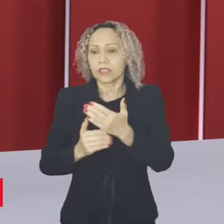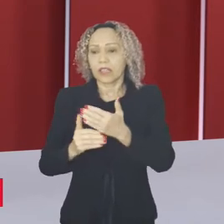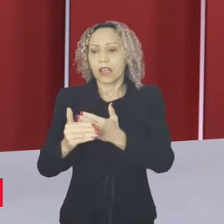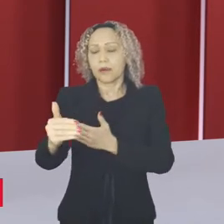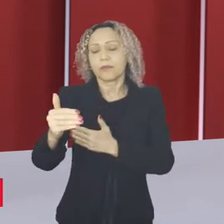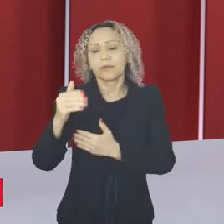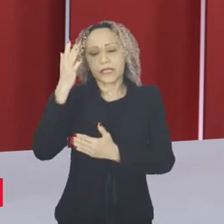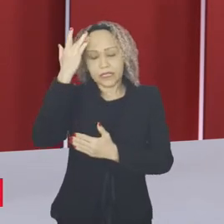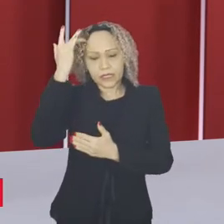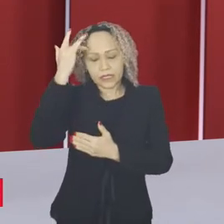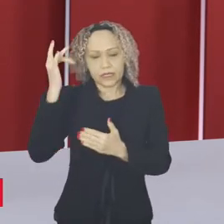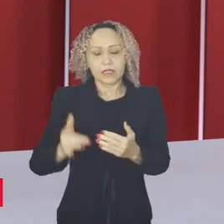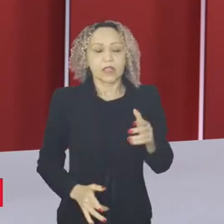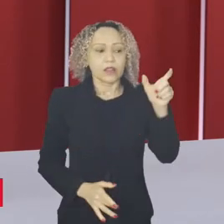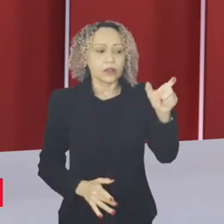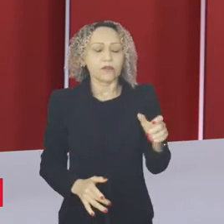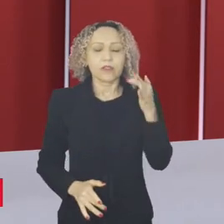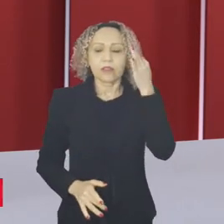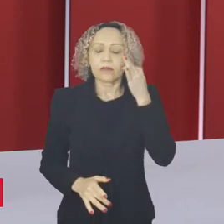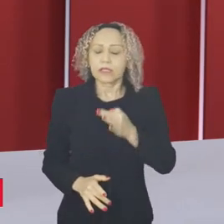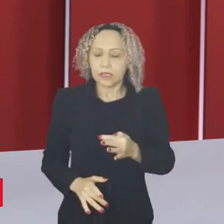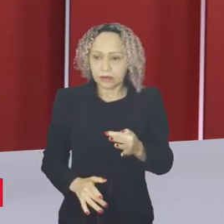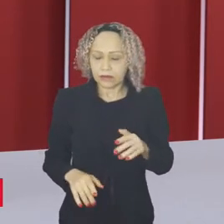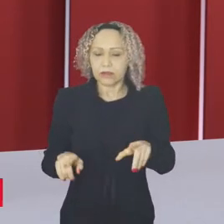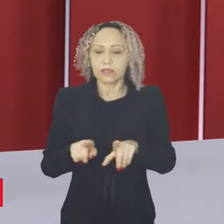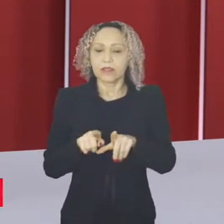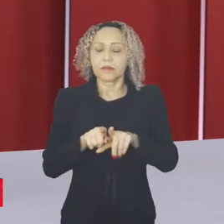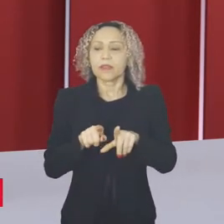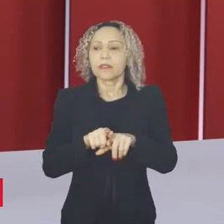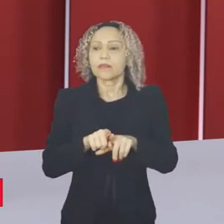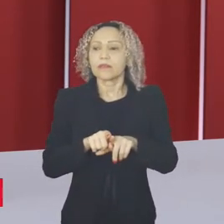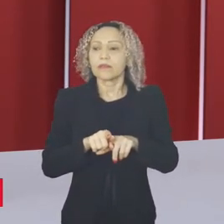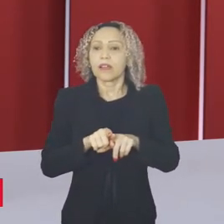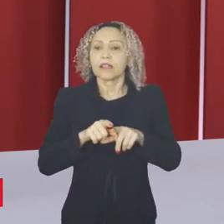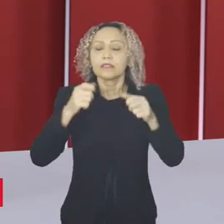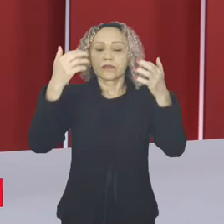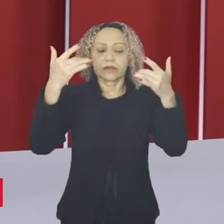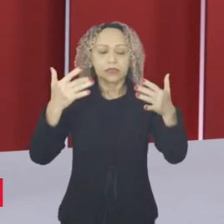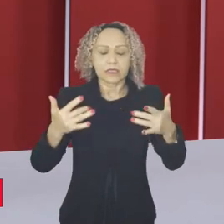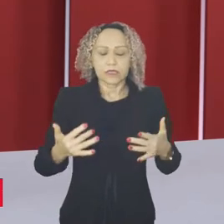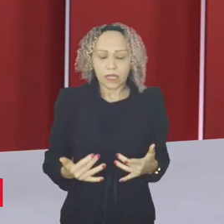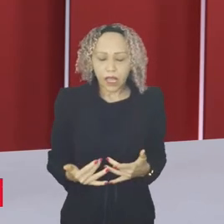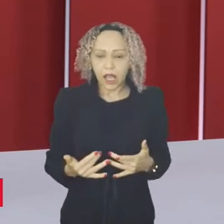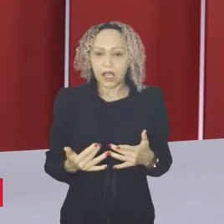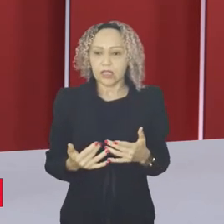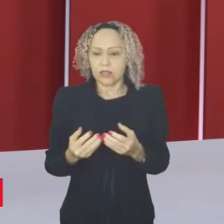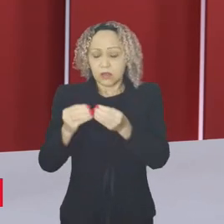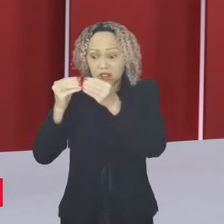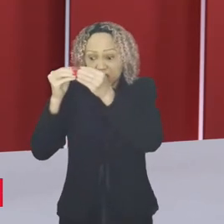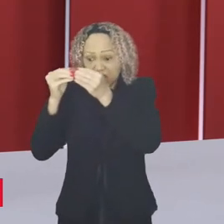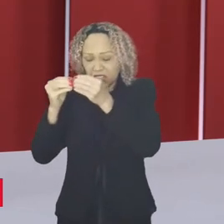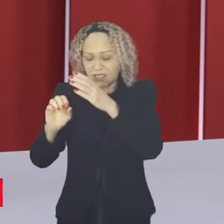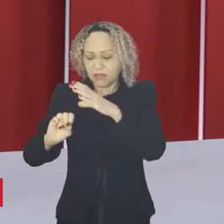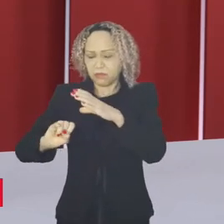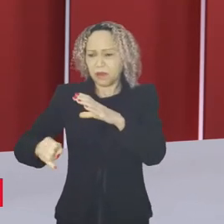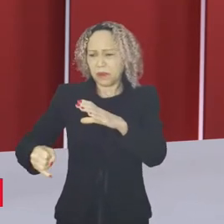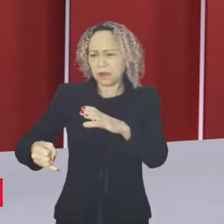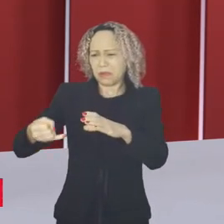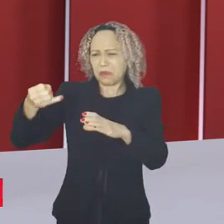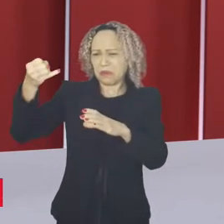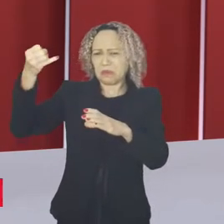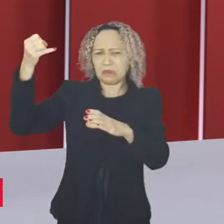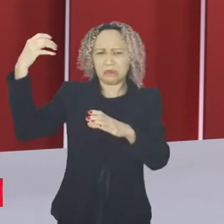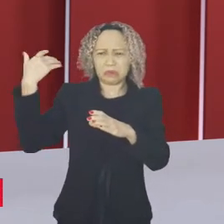do portal de notícias do PT, continua também a tratar dos prejuízos das altas taxas de juros no Brasil, né, que